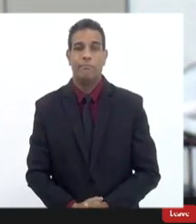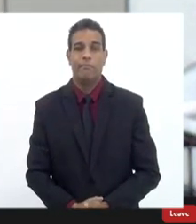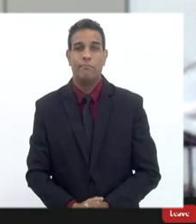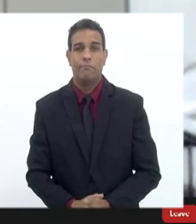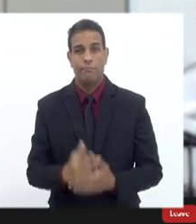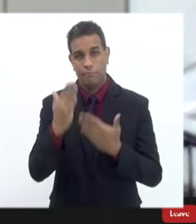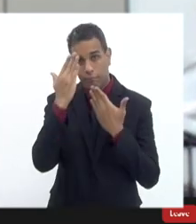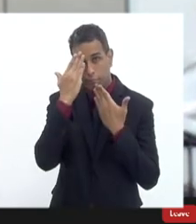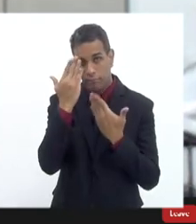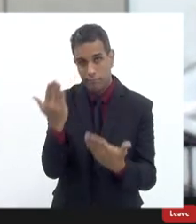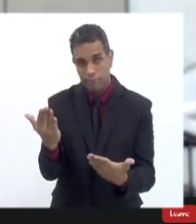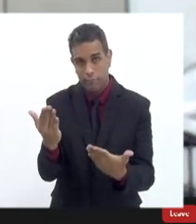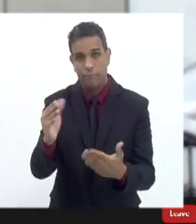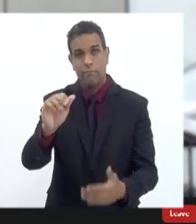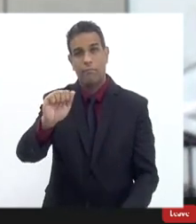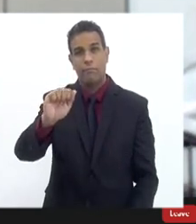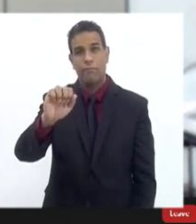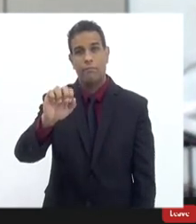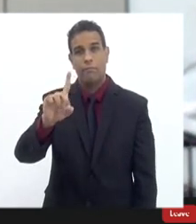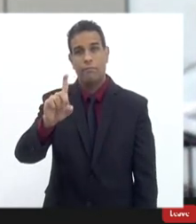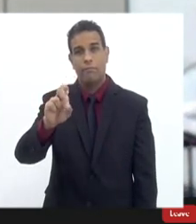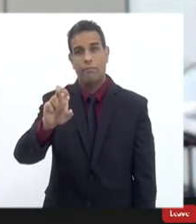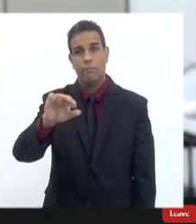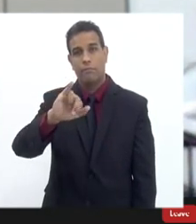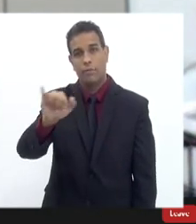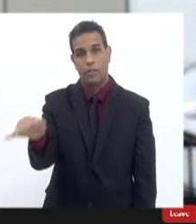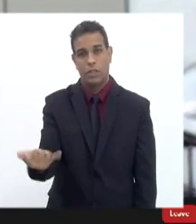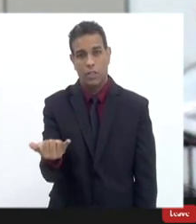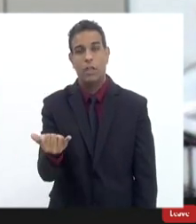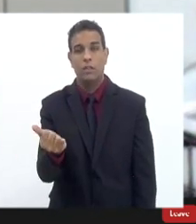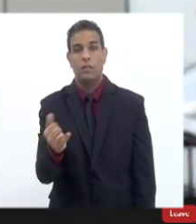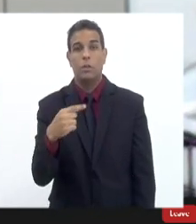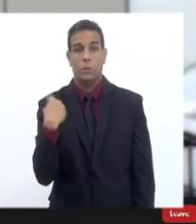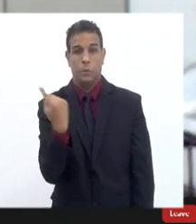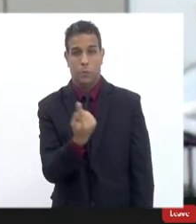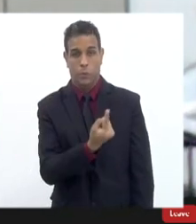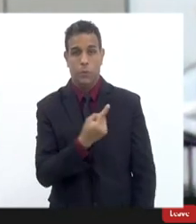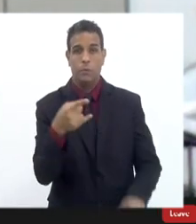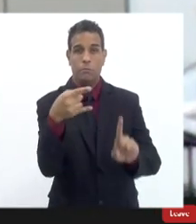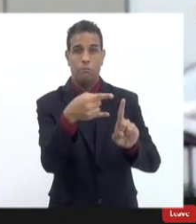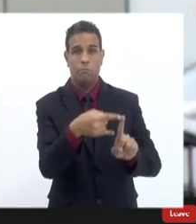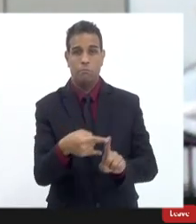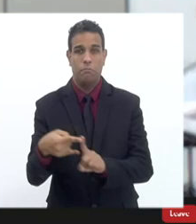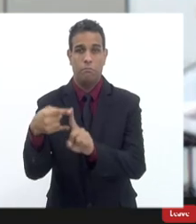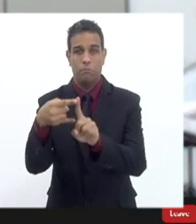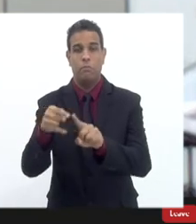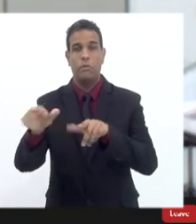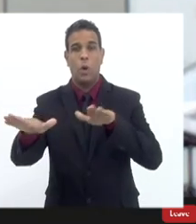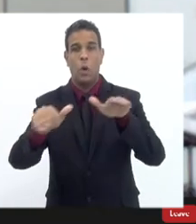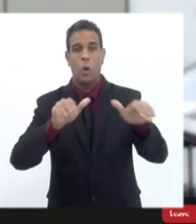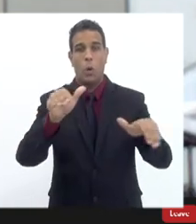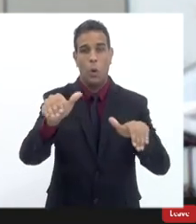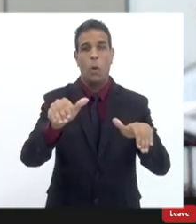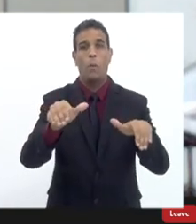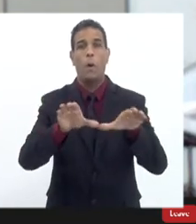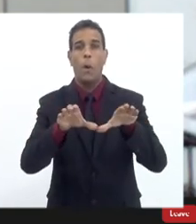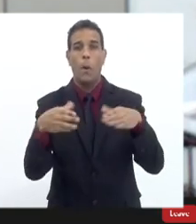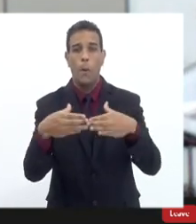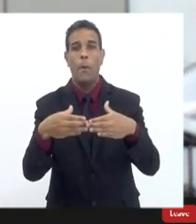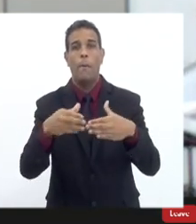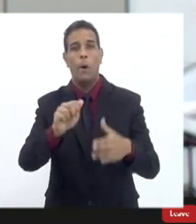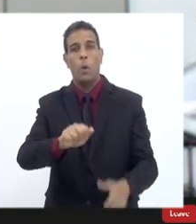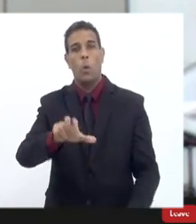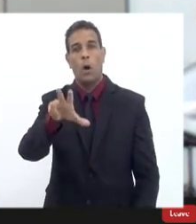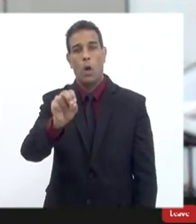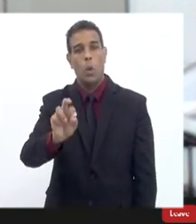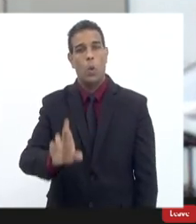Também agradeço a presença da ADERJ e de todos e todas que ao longo da nossa audiência a gente vai chamando, o movimento estudantil está aqui presente